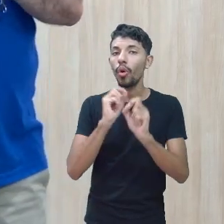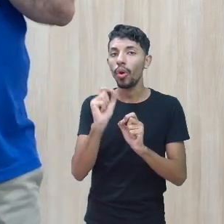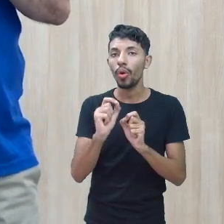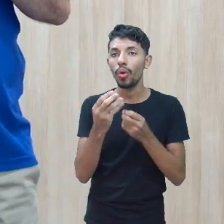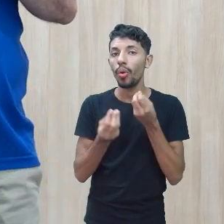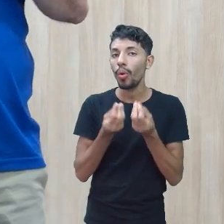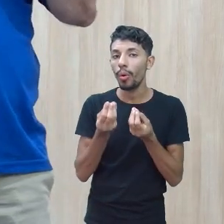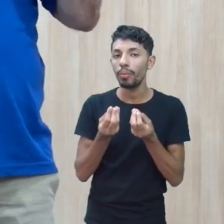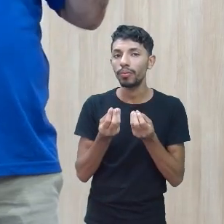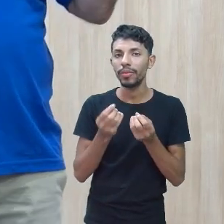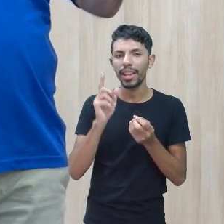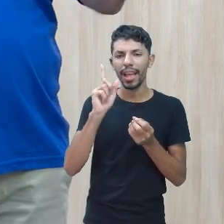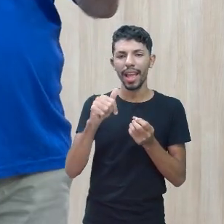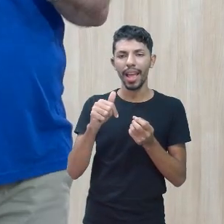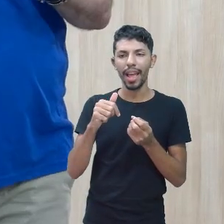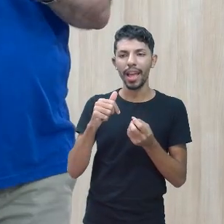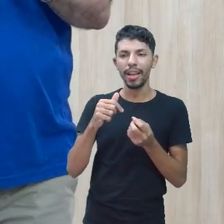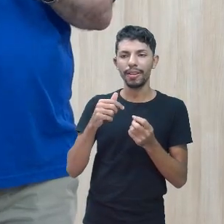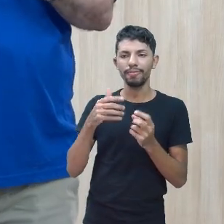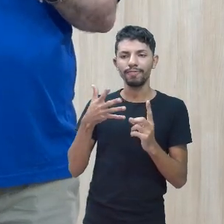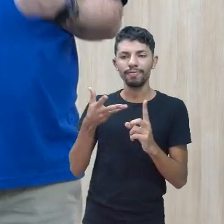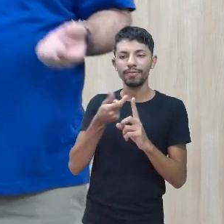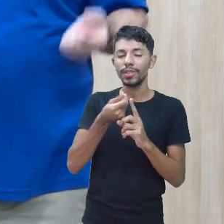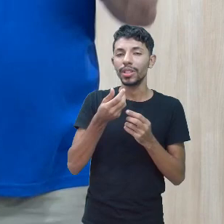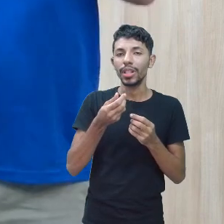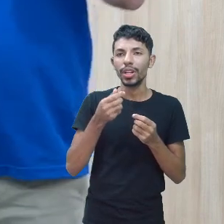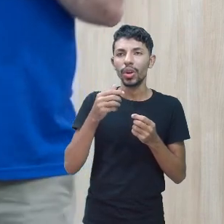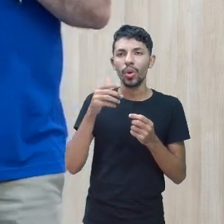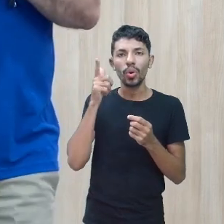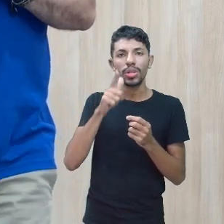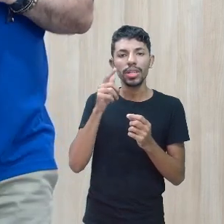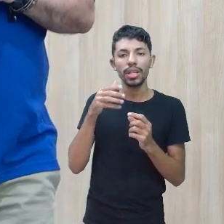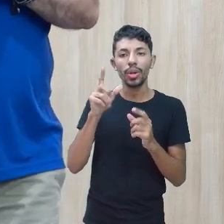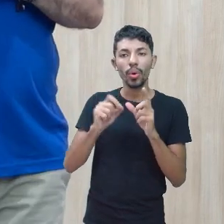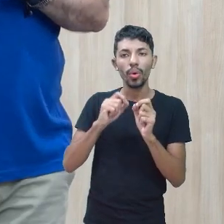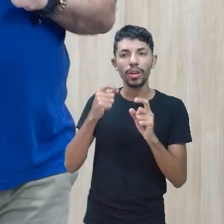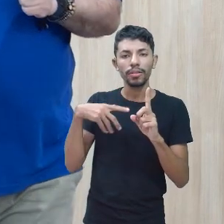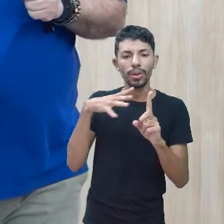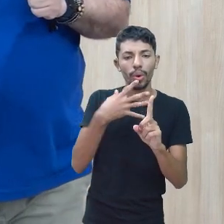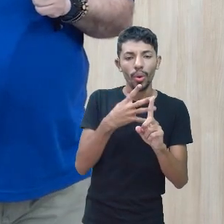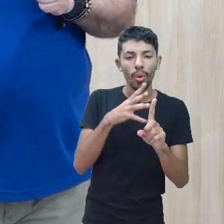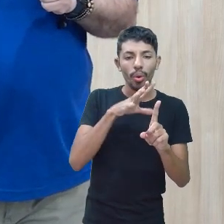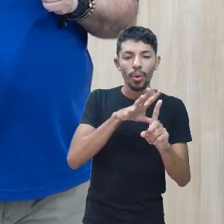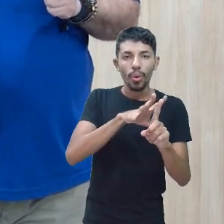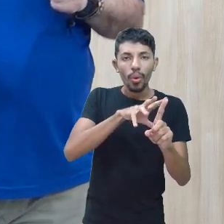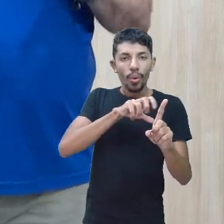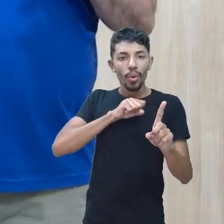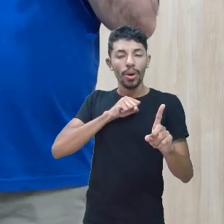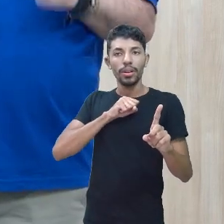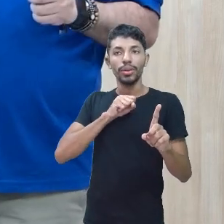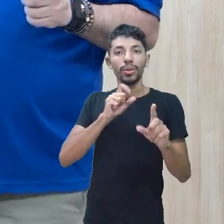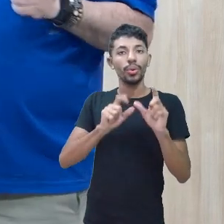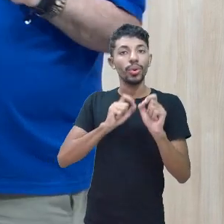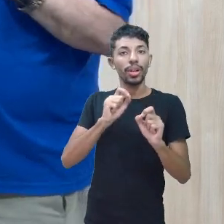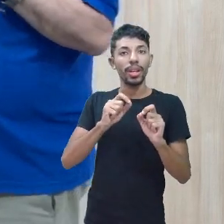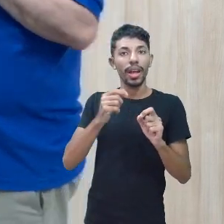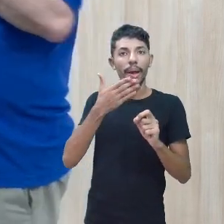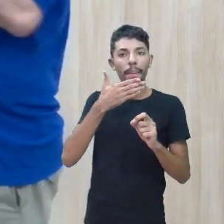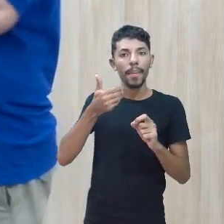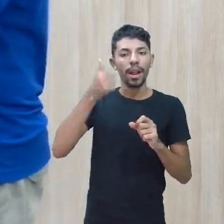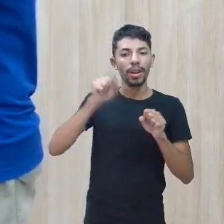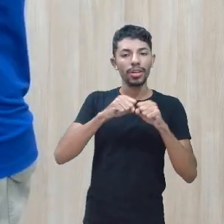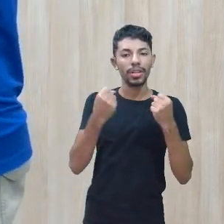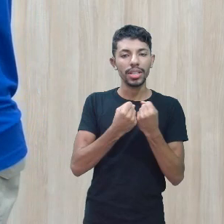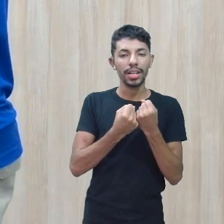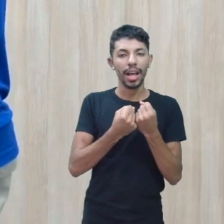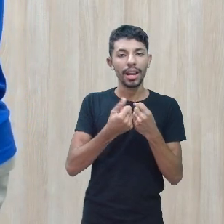extrair o melhor que nós temos, né, da nossa sociedade em benefício da própria sociedade. Então,